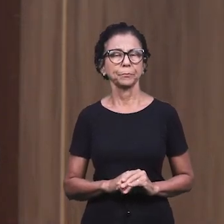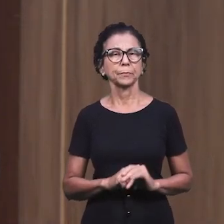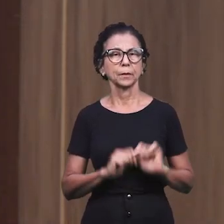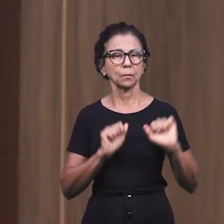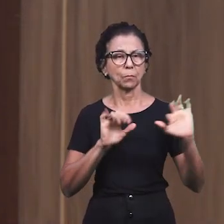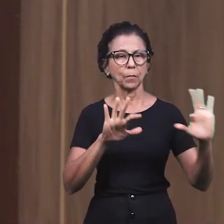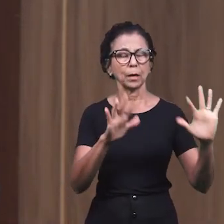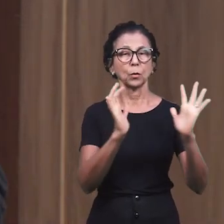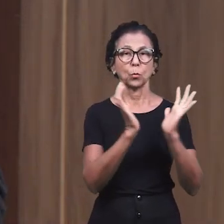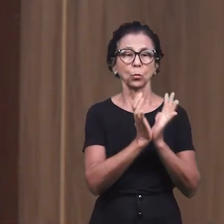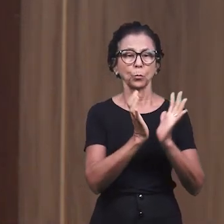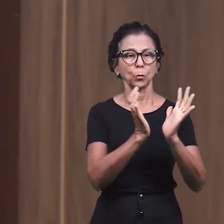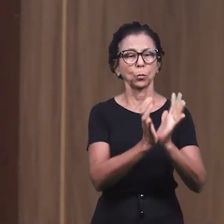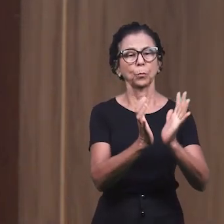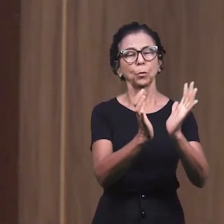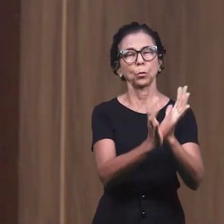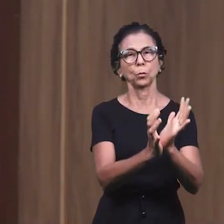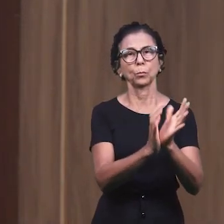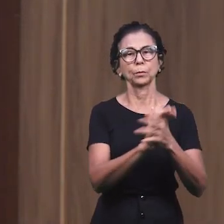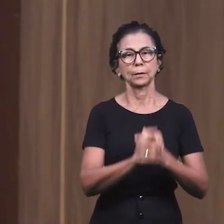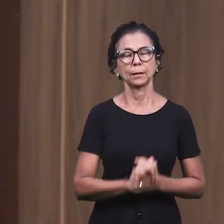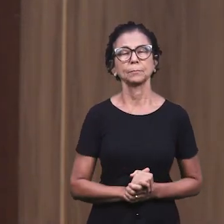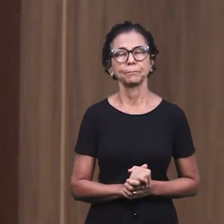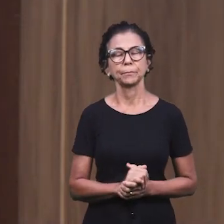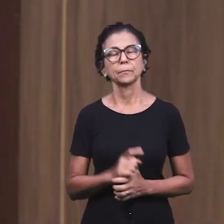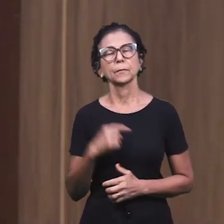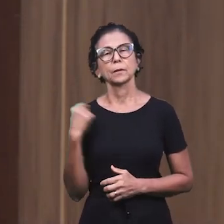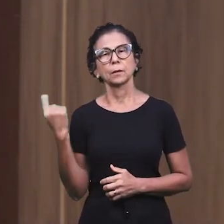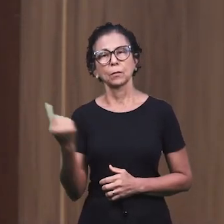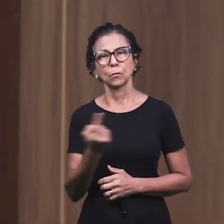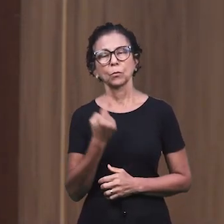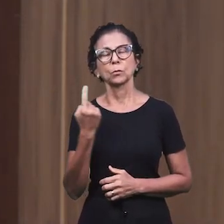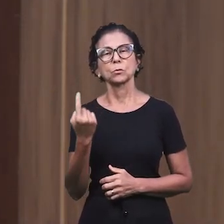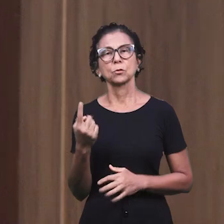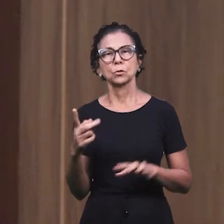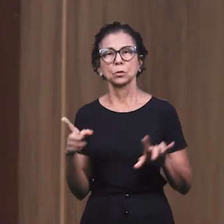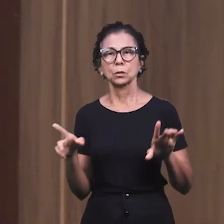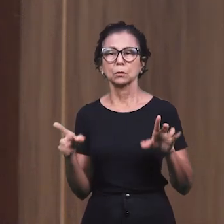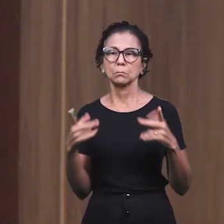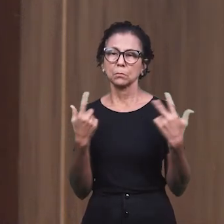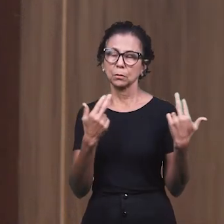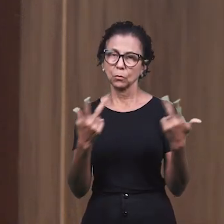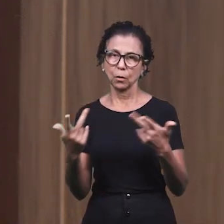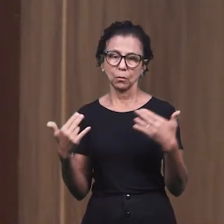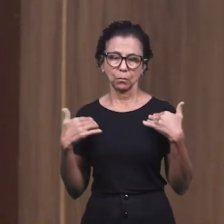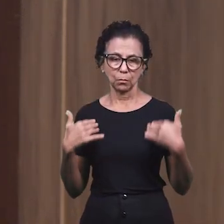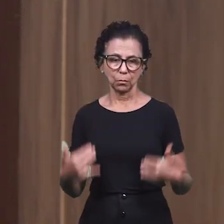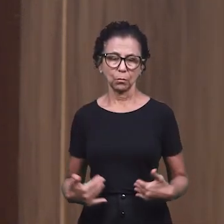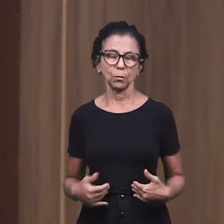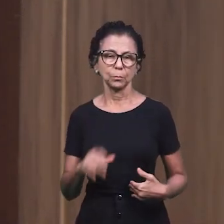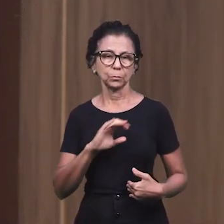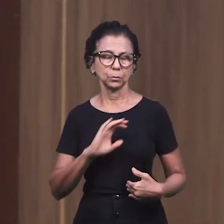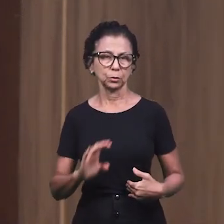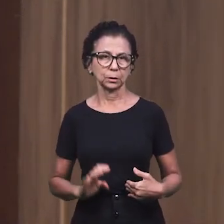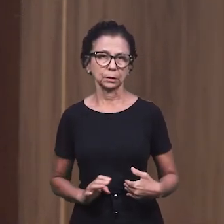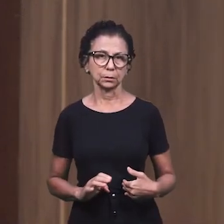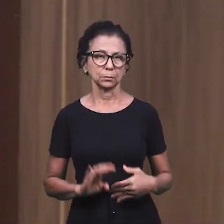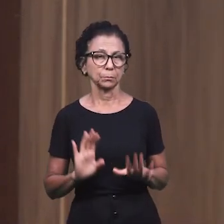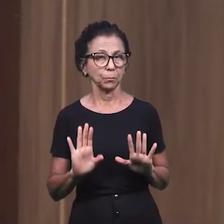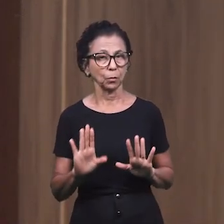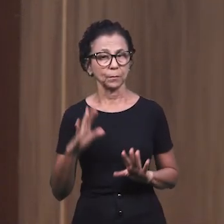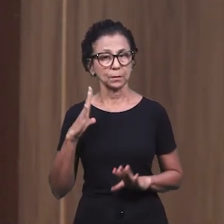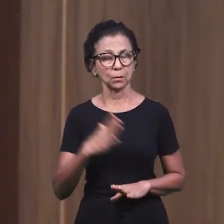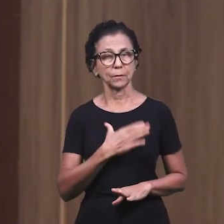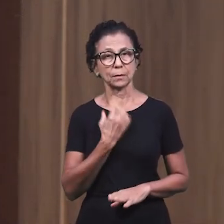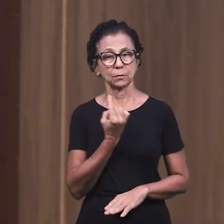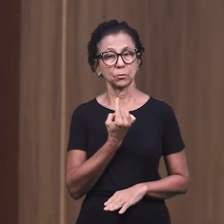corpo, era um corpo andando. E hoje também não mudou nada, é um corpo que anda. A salvação é individual. Uma postura